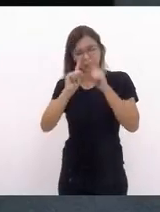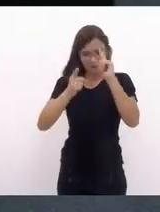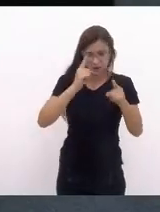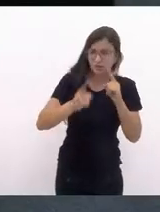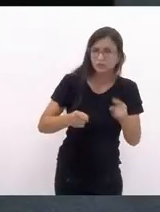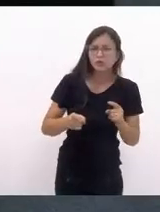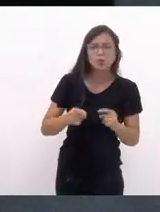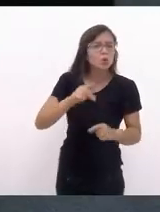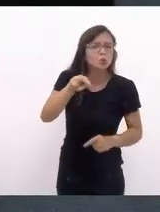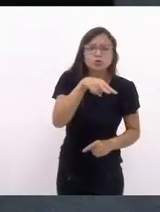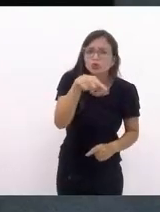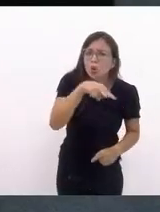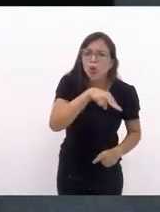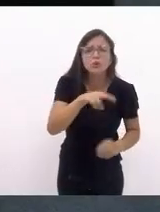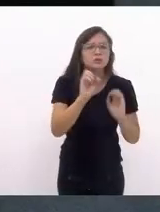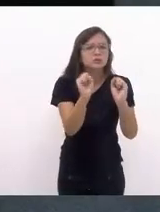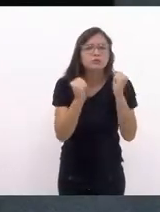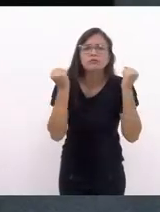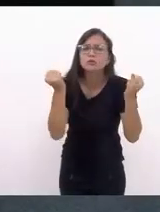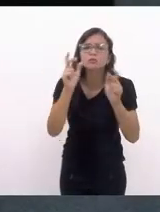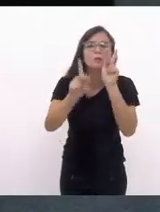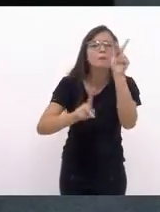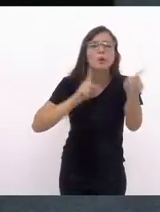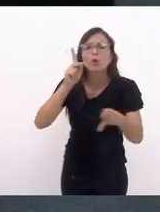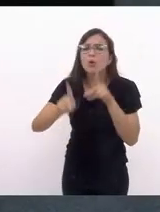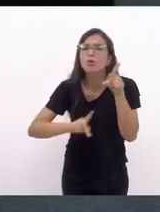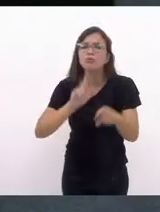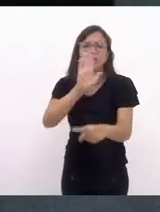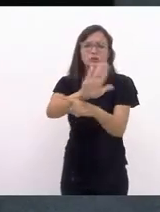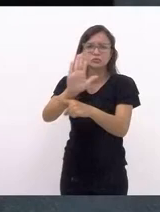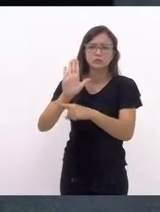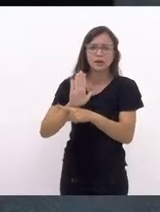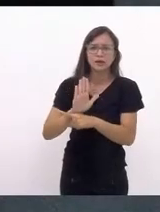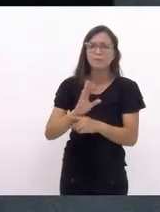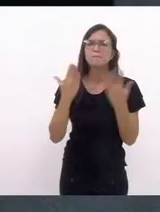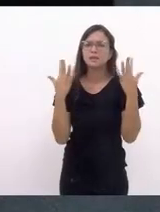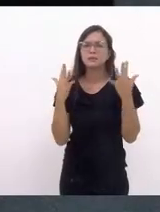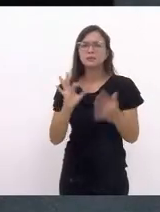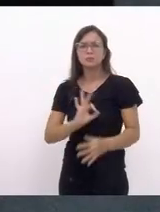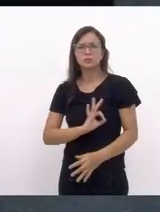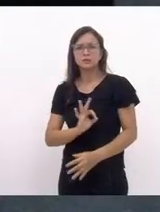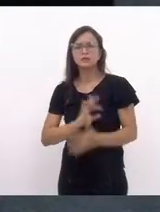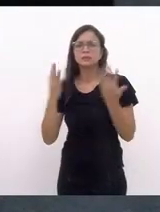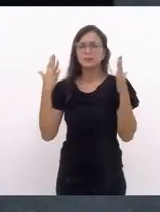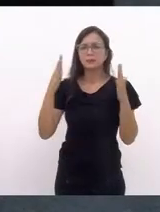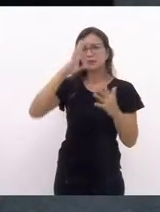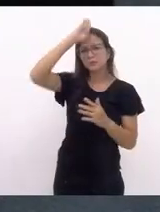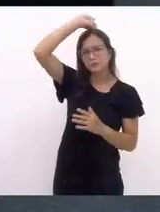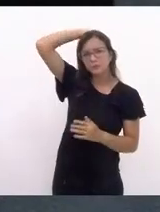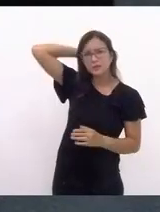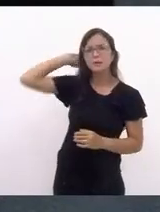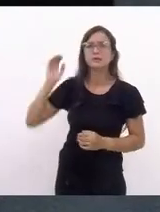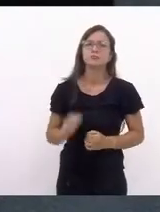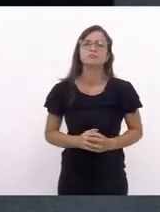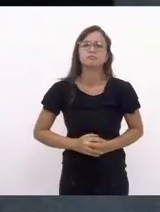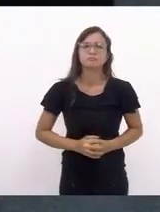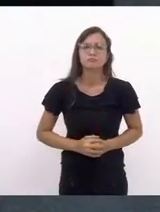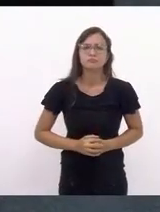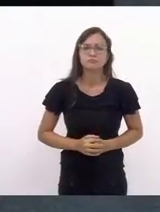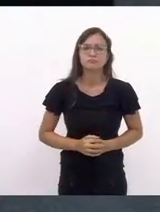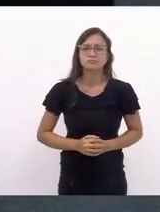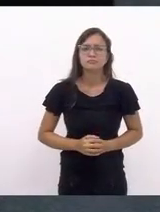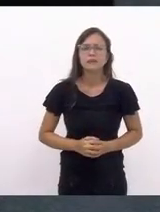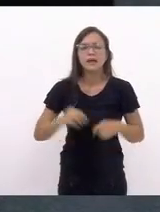então parabenizar a todos policiais a todos os bombeiros por essa Conquista para amenizar mais uma vez aqui